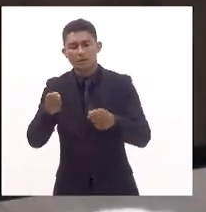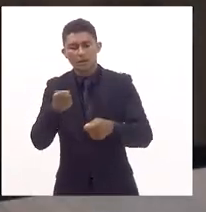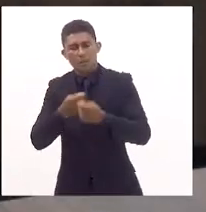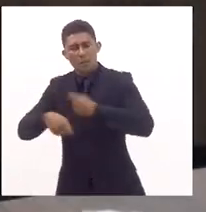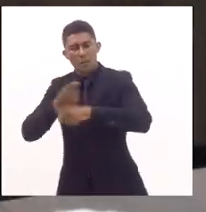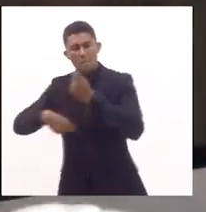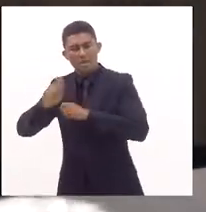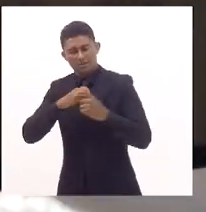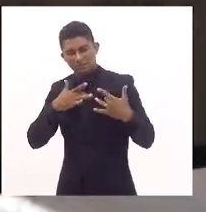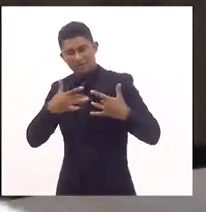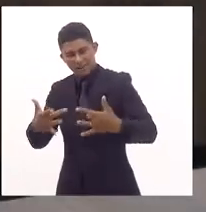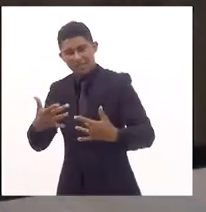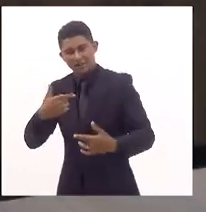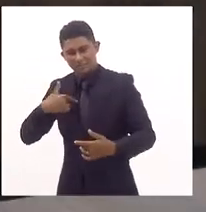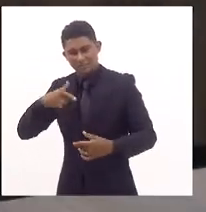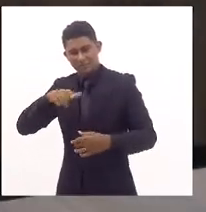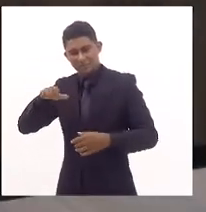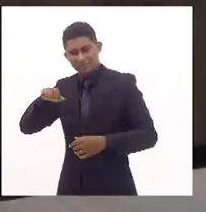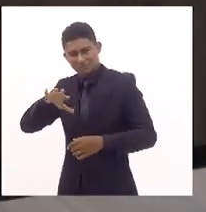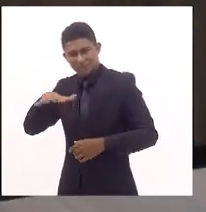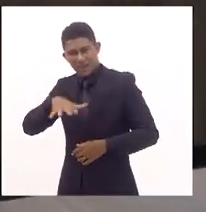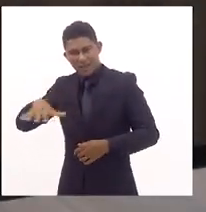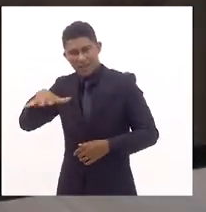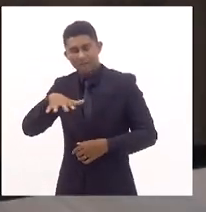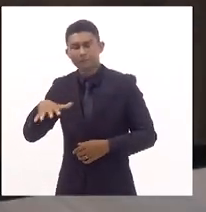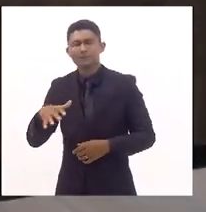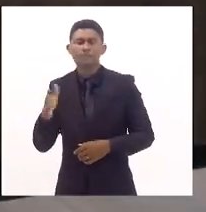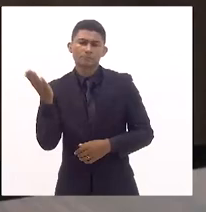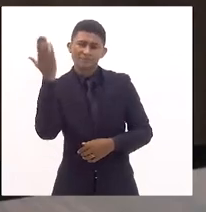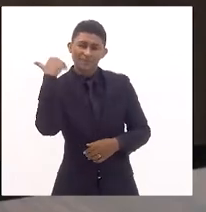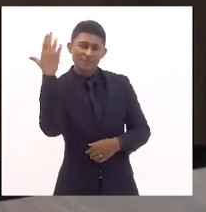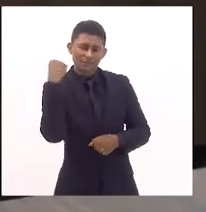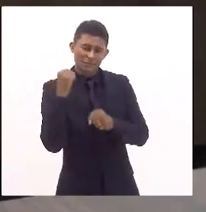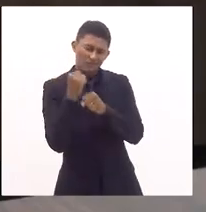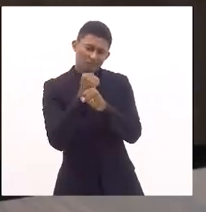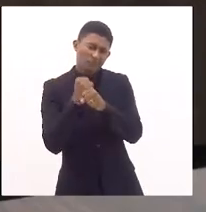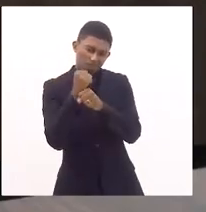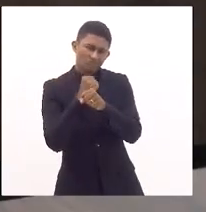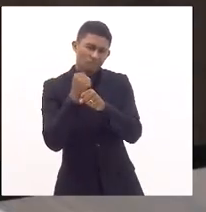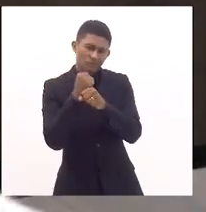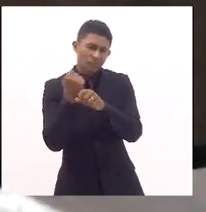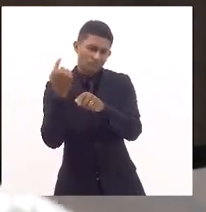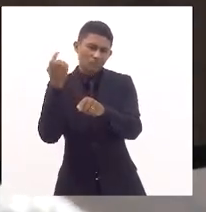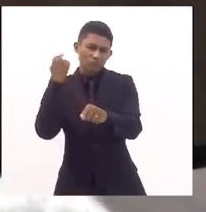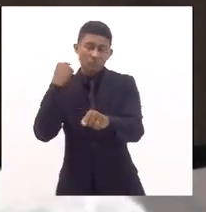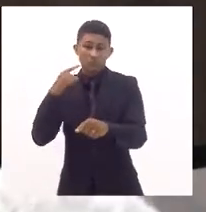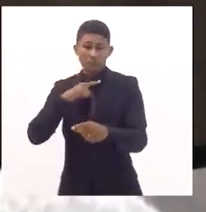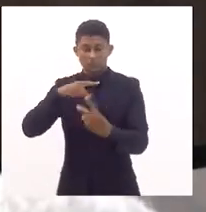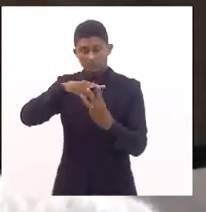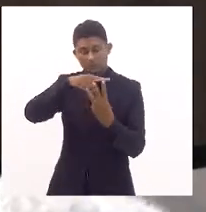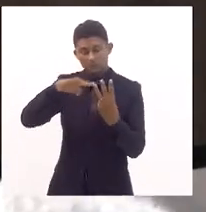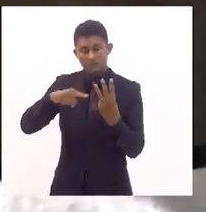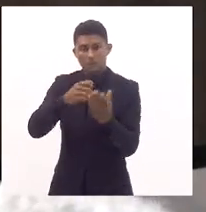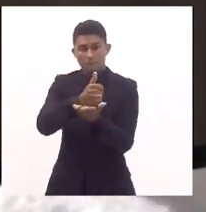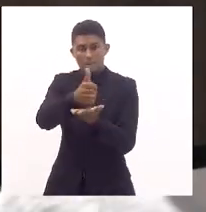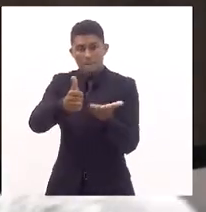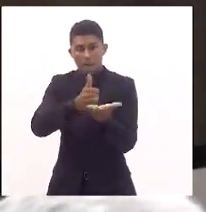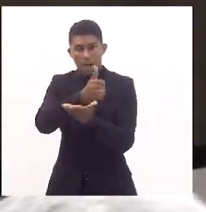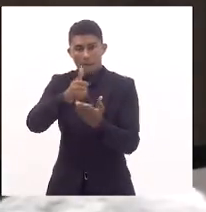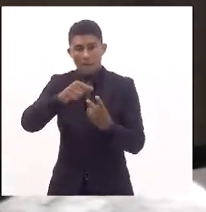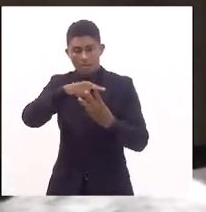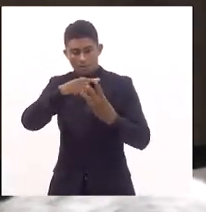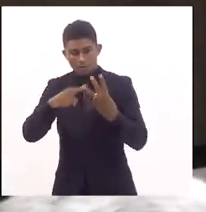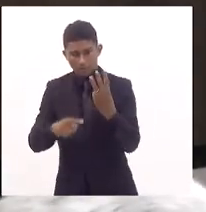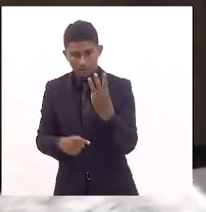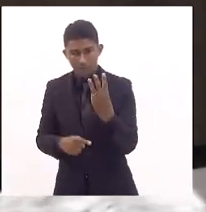solidária e, há muitos anos atrás, ela era um tripé, né? Com os nossos